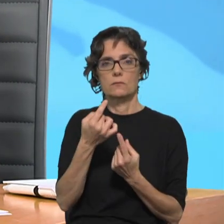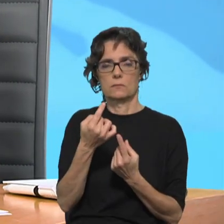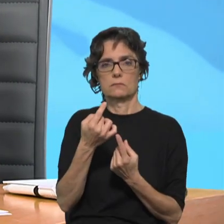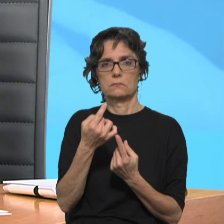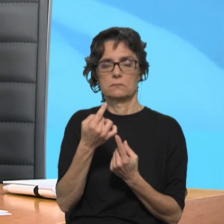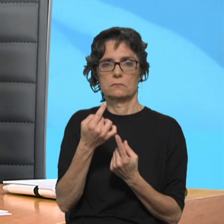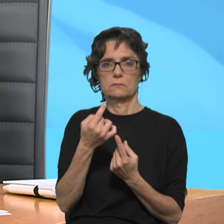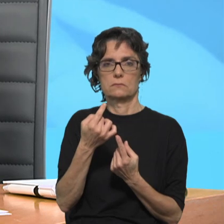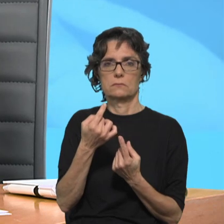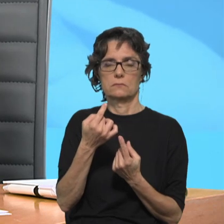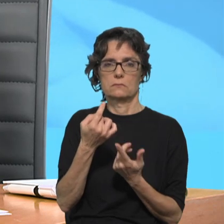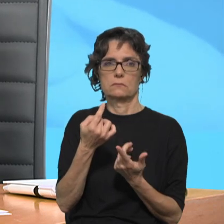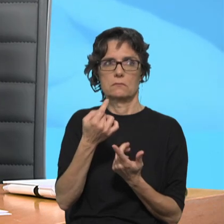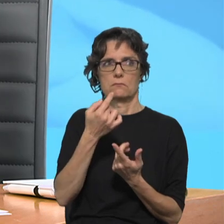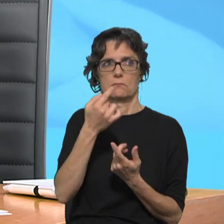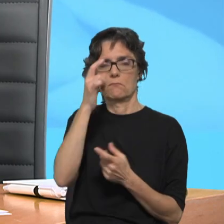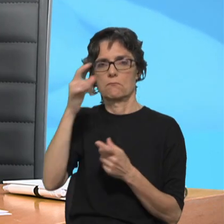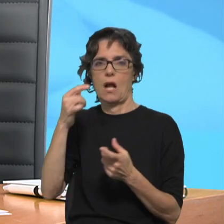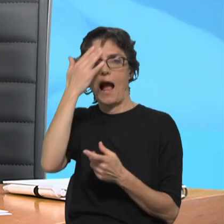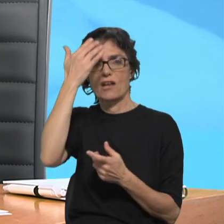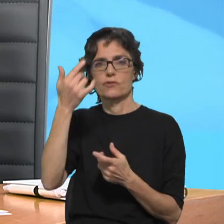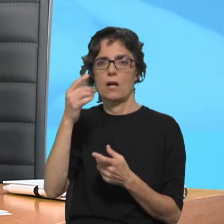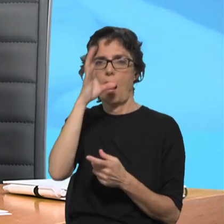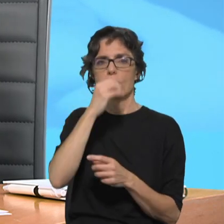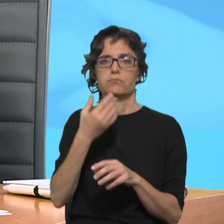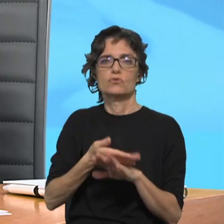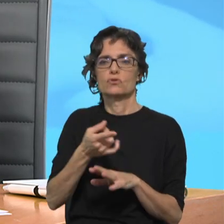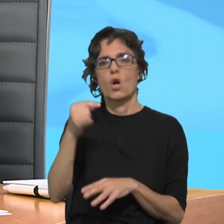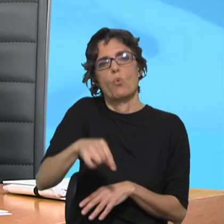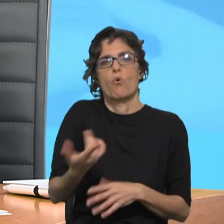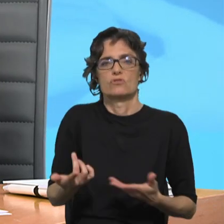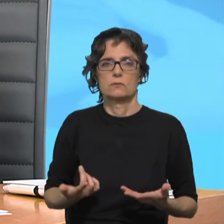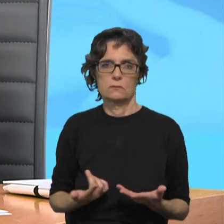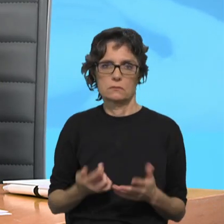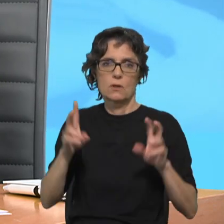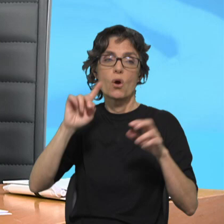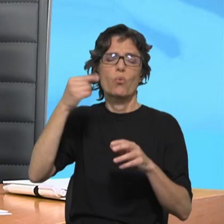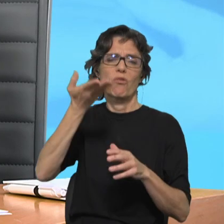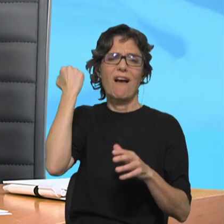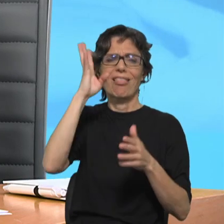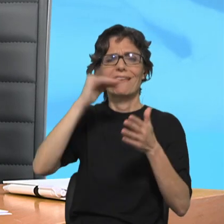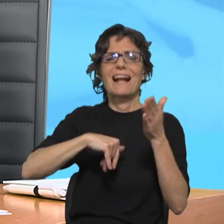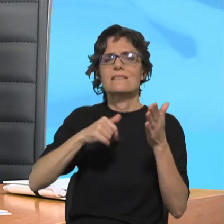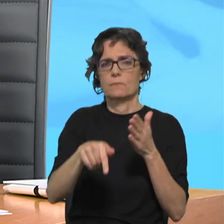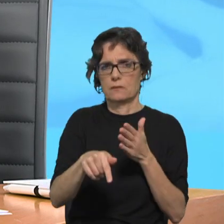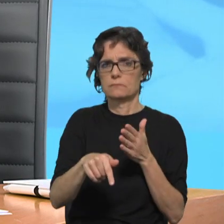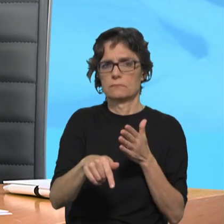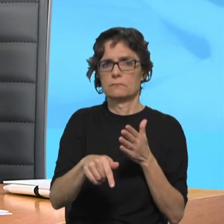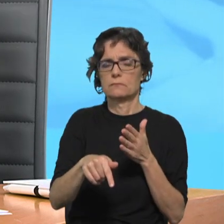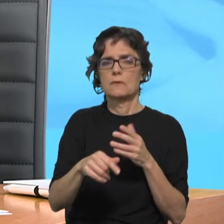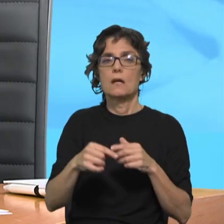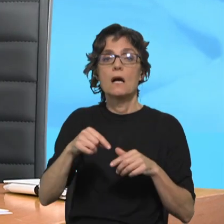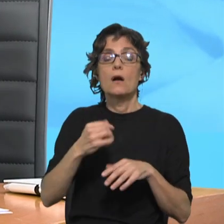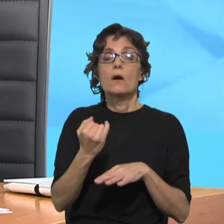sexuais apareceu hoje. Para outras apareceu quando foi o caso da Casa Pia. para o Instituto de Apoio à Criança